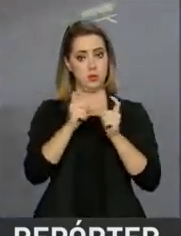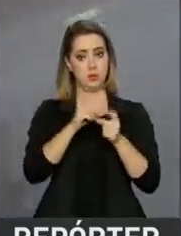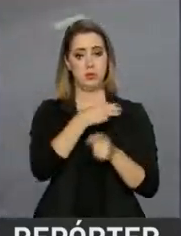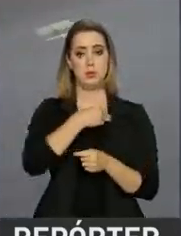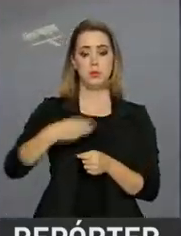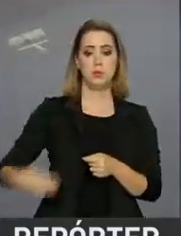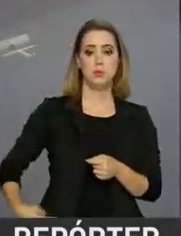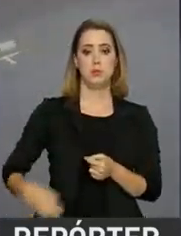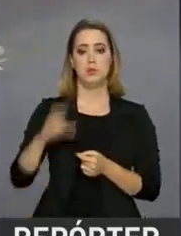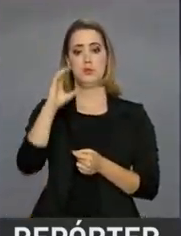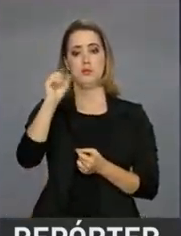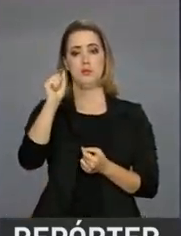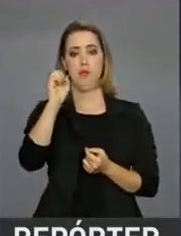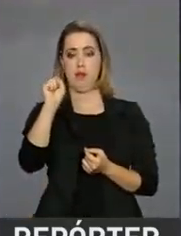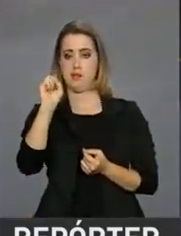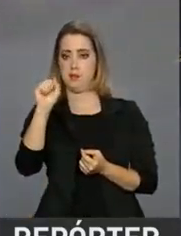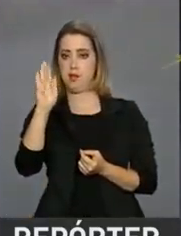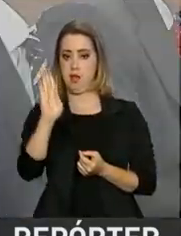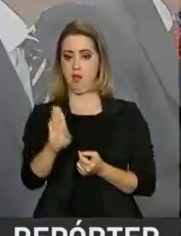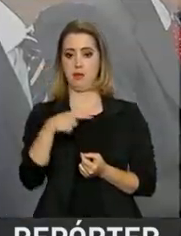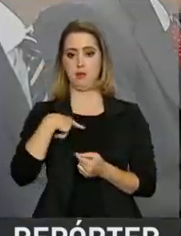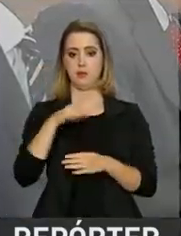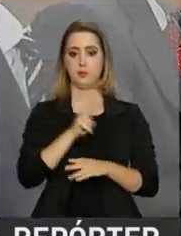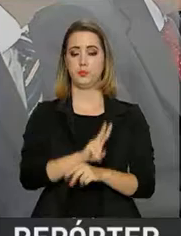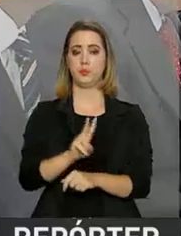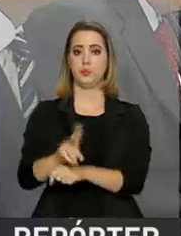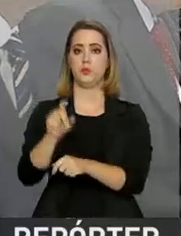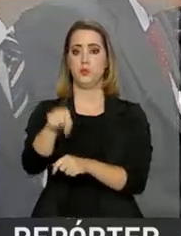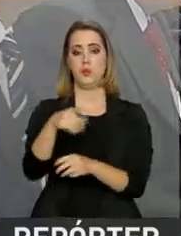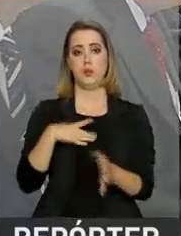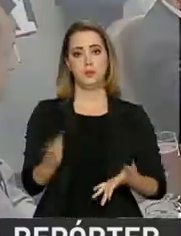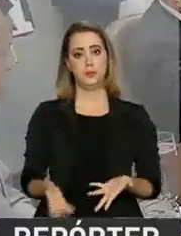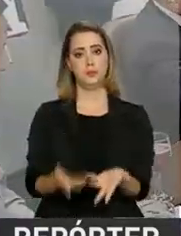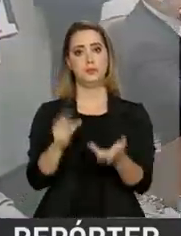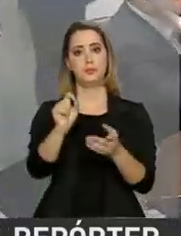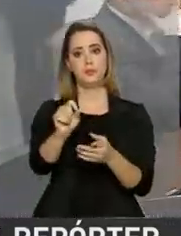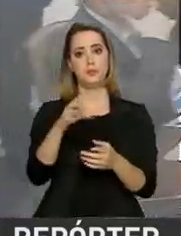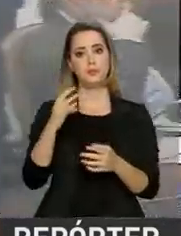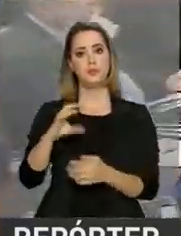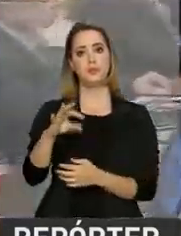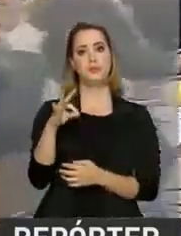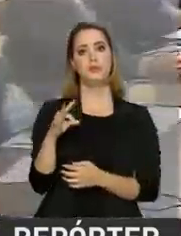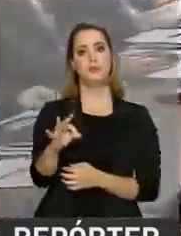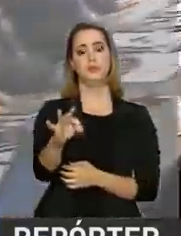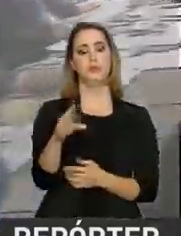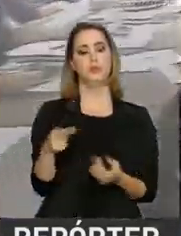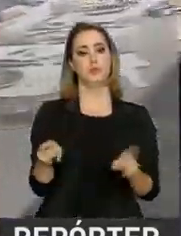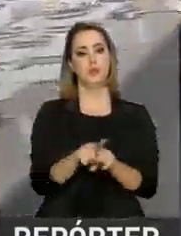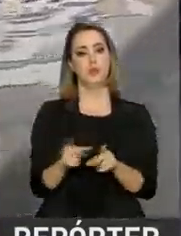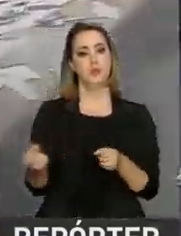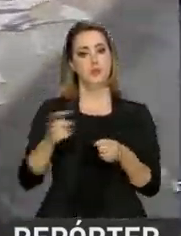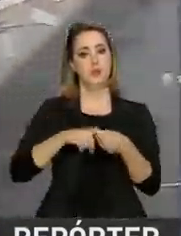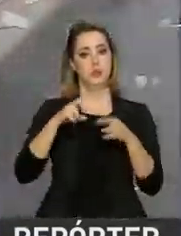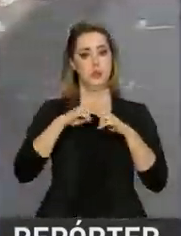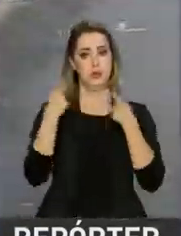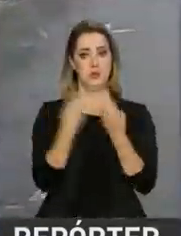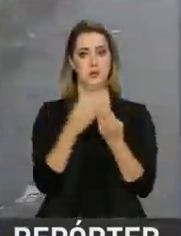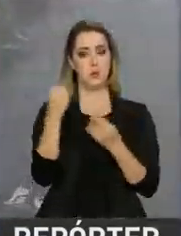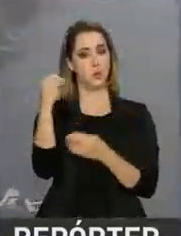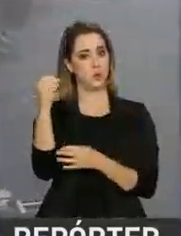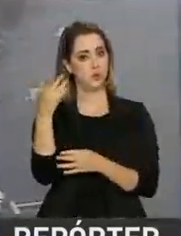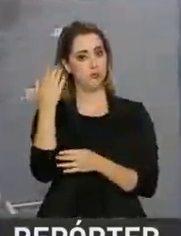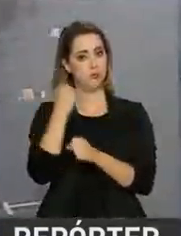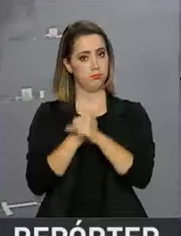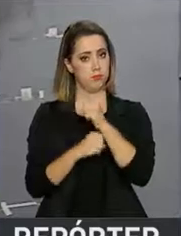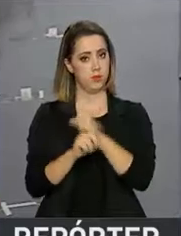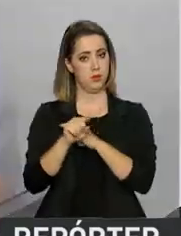foi instalado para dar apoio ao Conselho Nacional de Ciência e Tecnologia, que retomou as reuniões em outubro do ano passado, depois